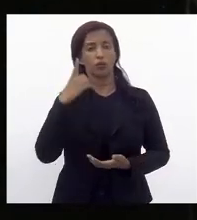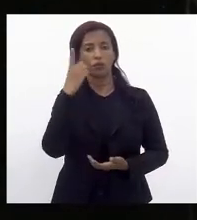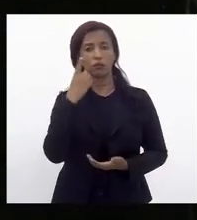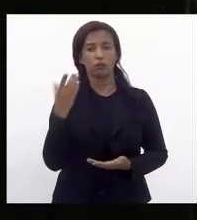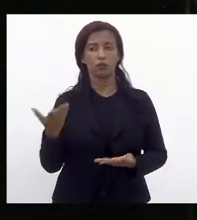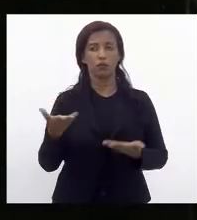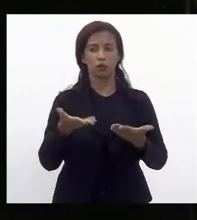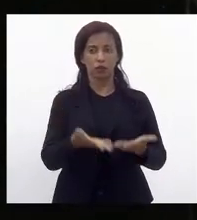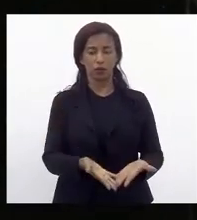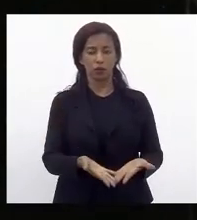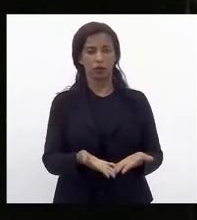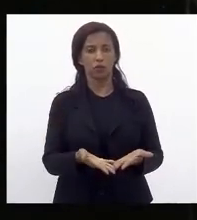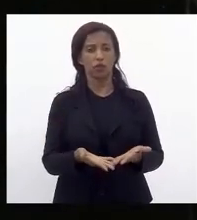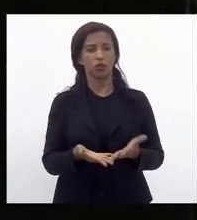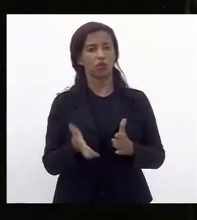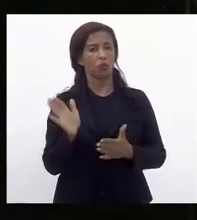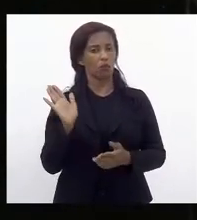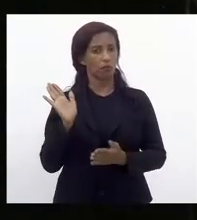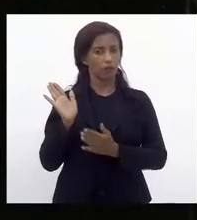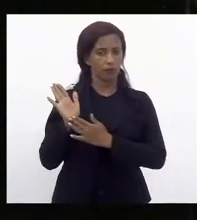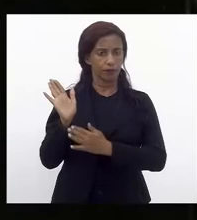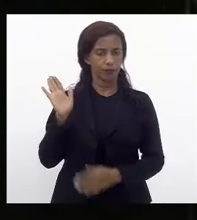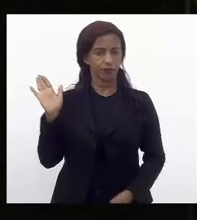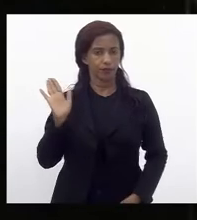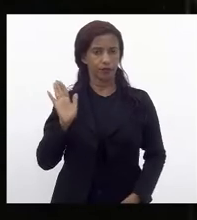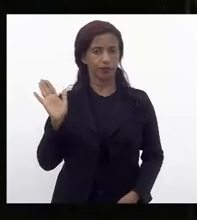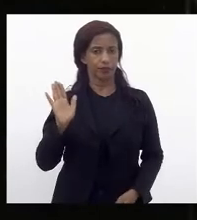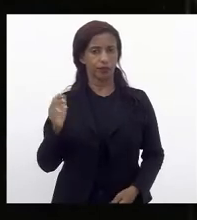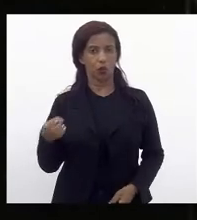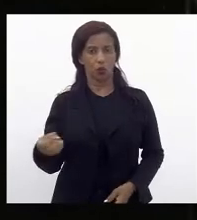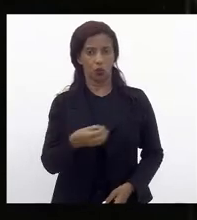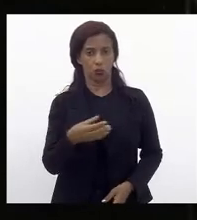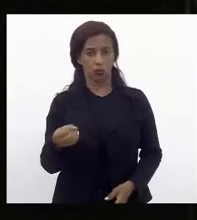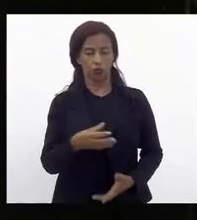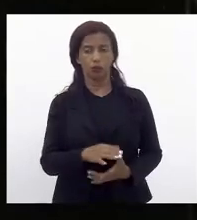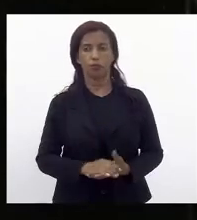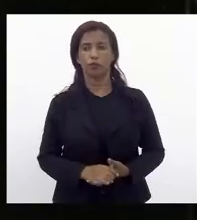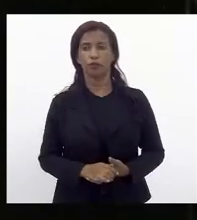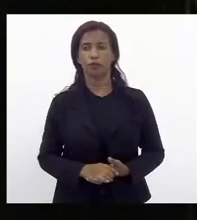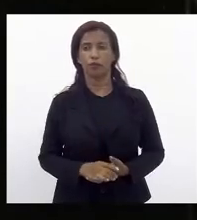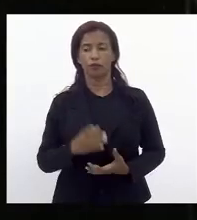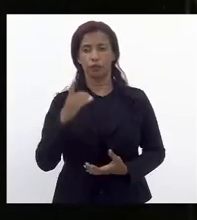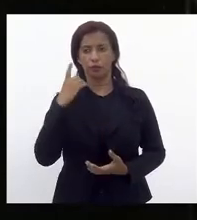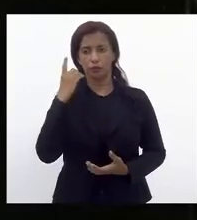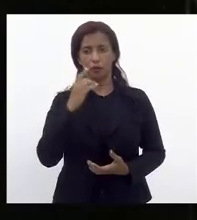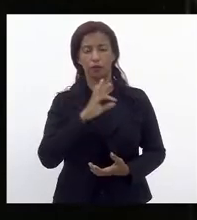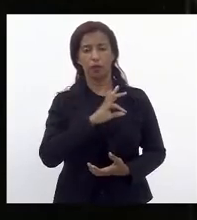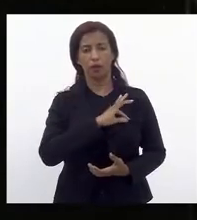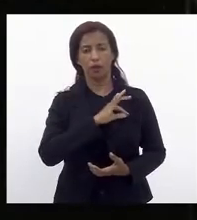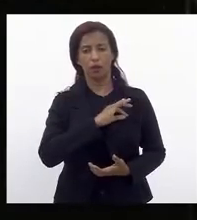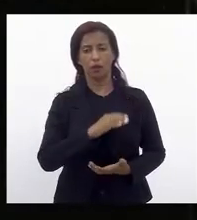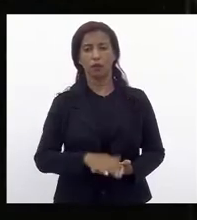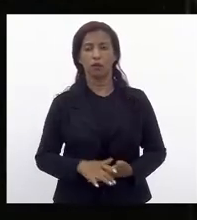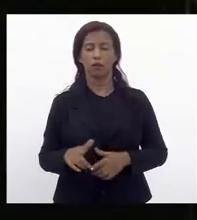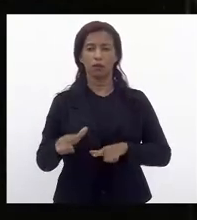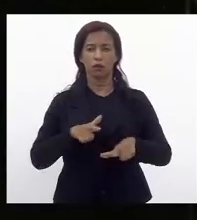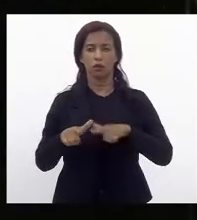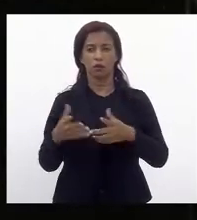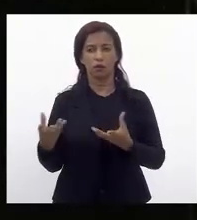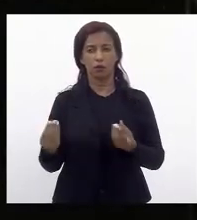que estão no mandato, no novo mandato, com a deputada Marta Rocha, que trabalhou muito